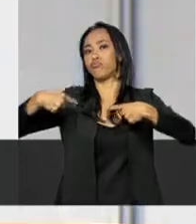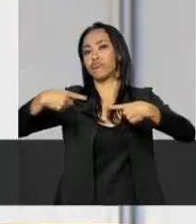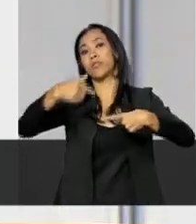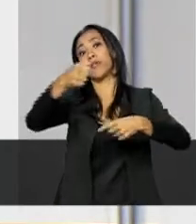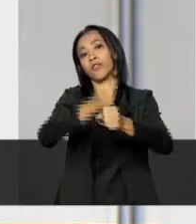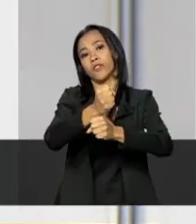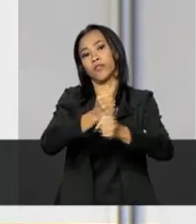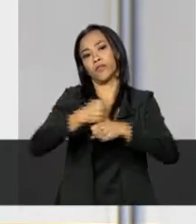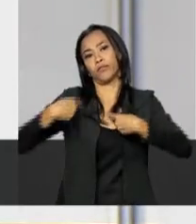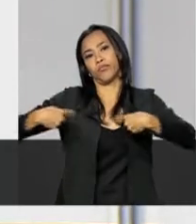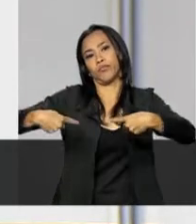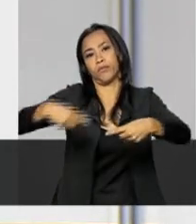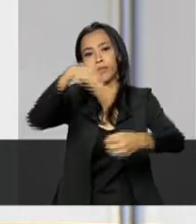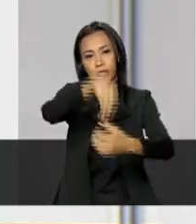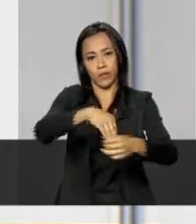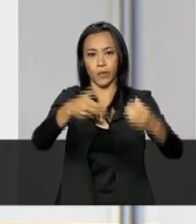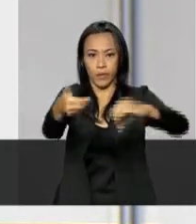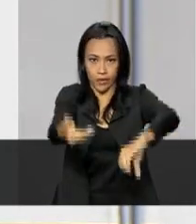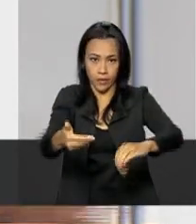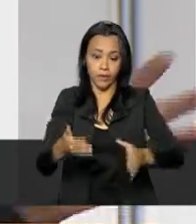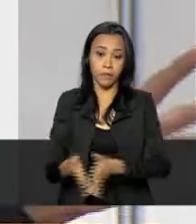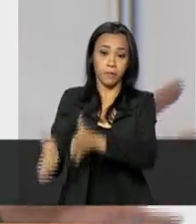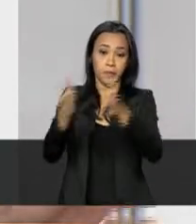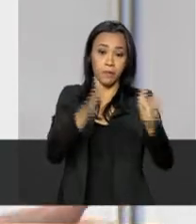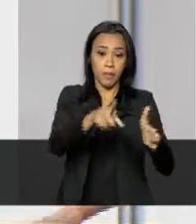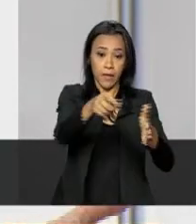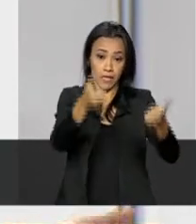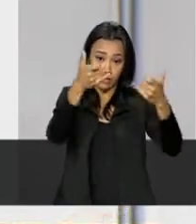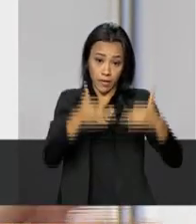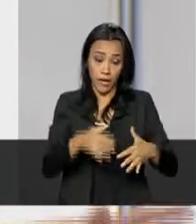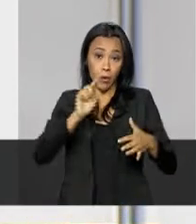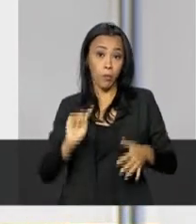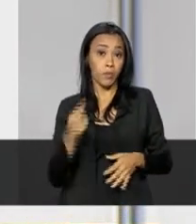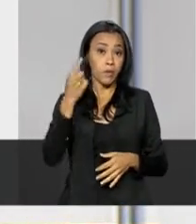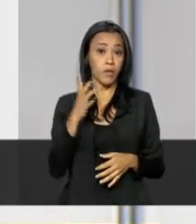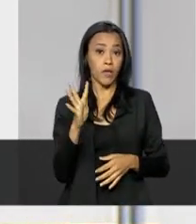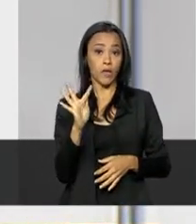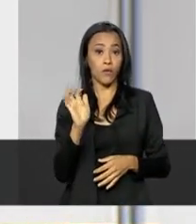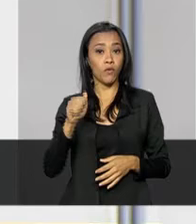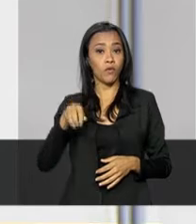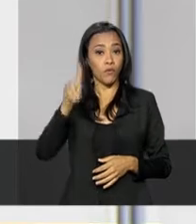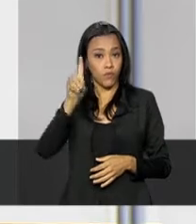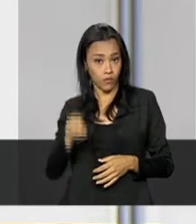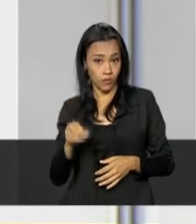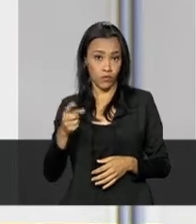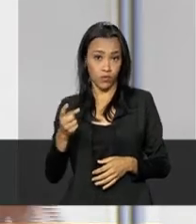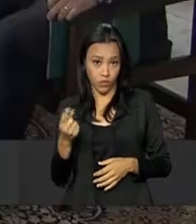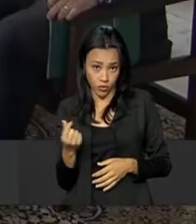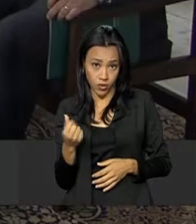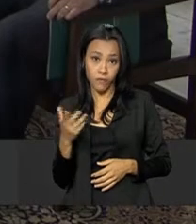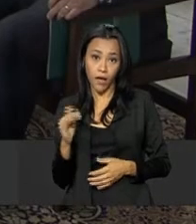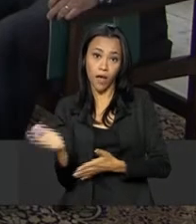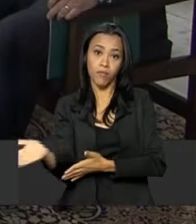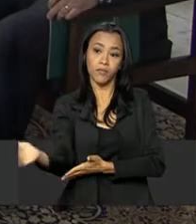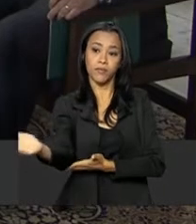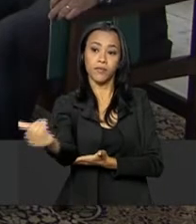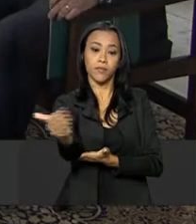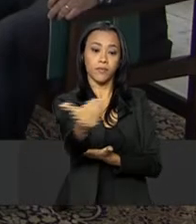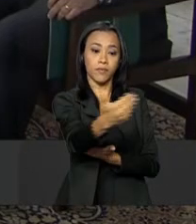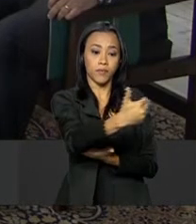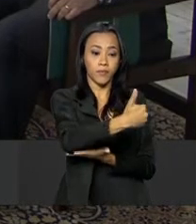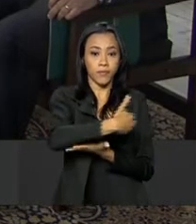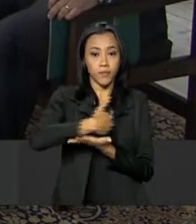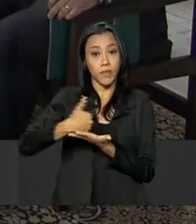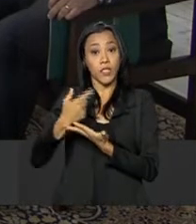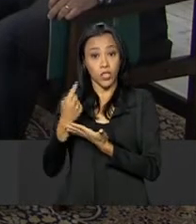congresso o presidente michel temer destacou que o primeiro fundo patrimonial a ser criadas vai captar recursos para a reconstrução do museu